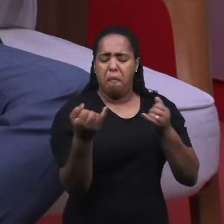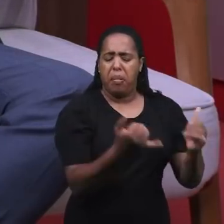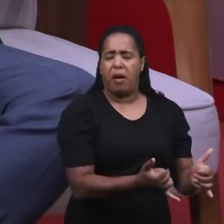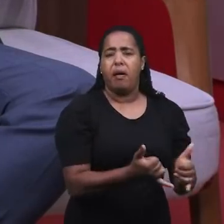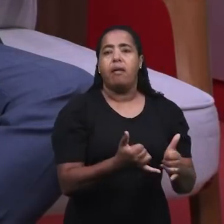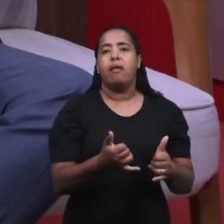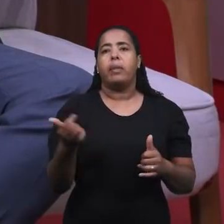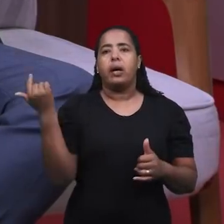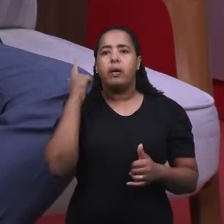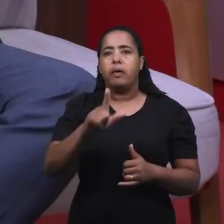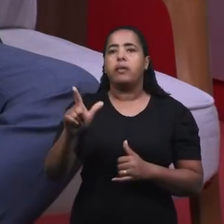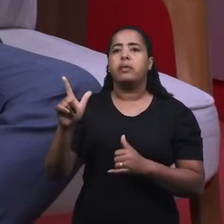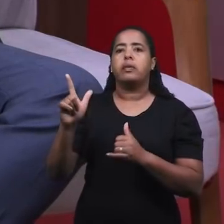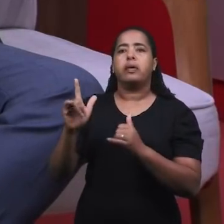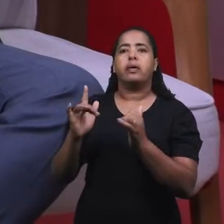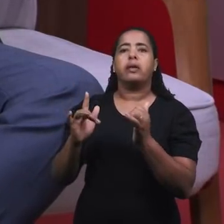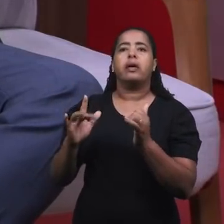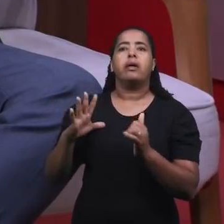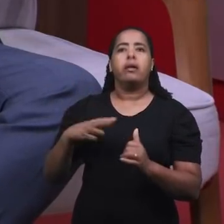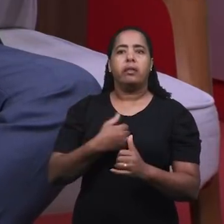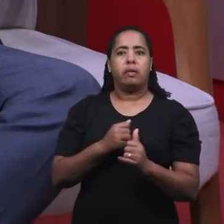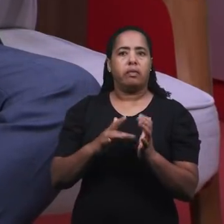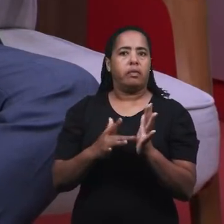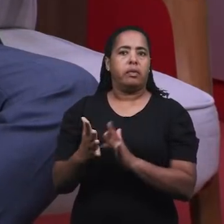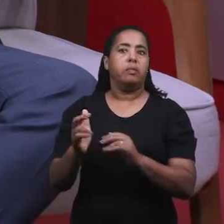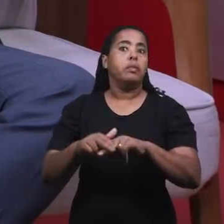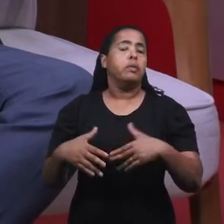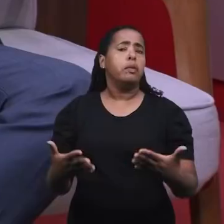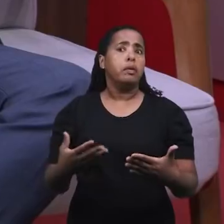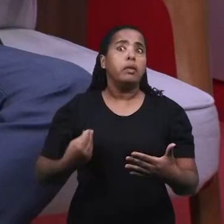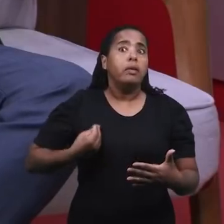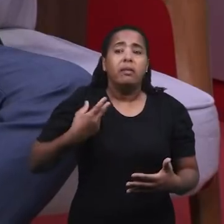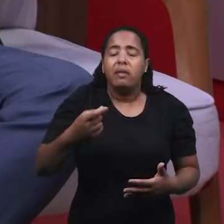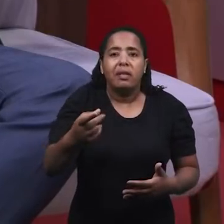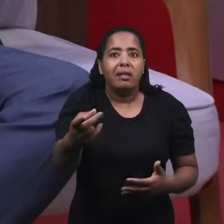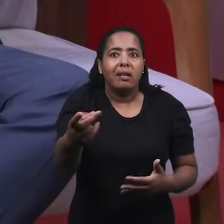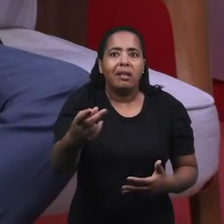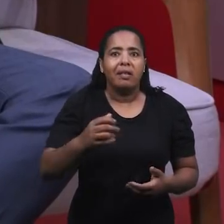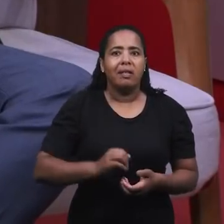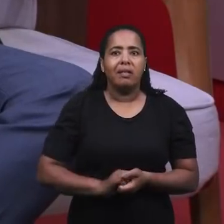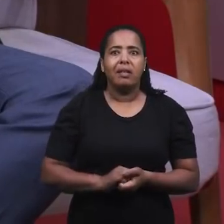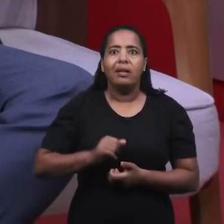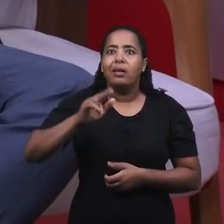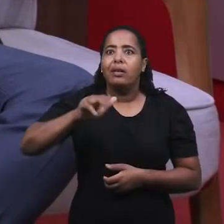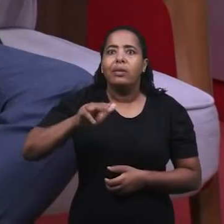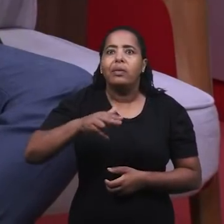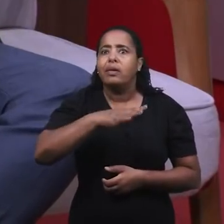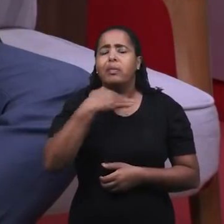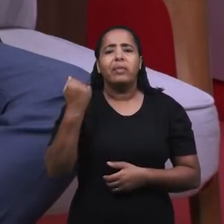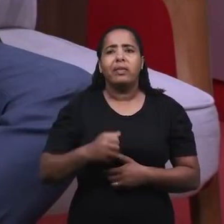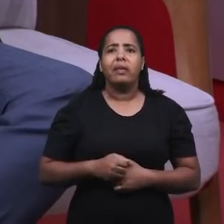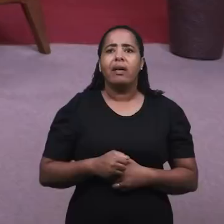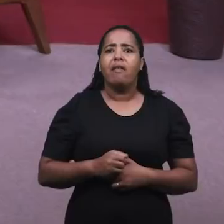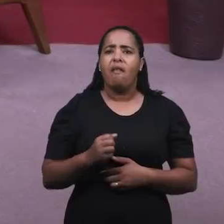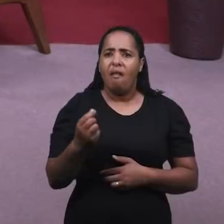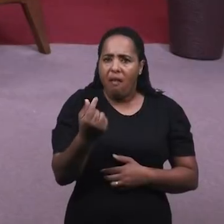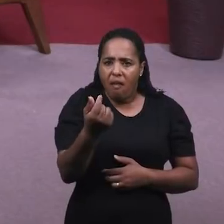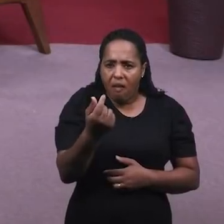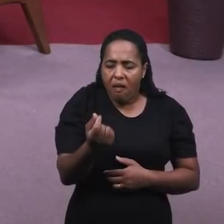salvação em Cristo Jesus. Por quê? Porque é vida eterna. Nunca morrerá. O que paga isso?